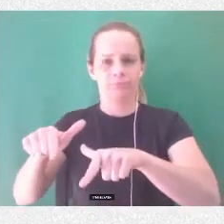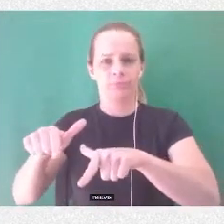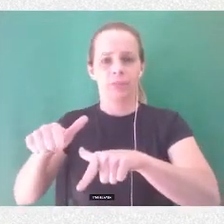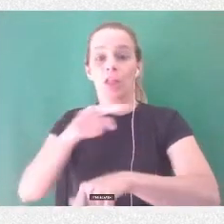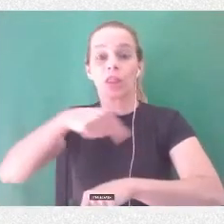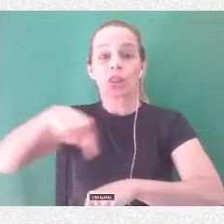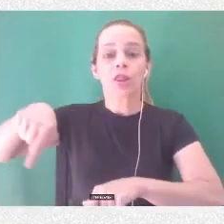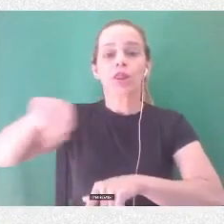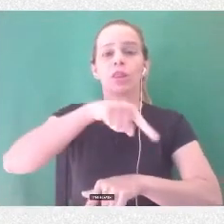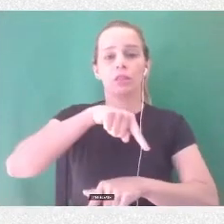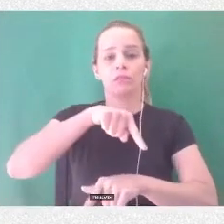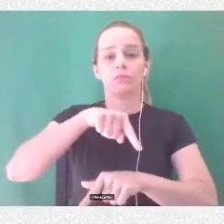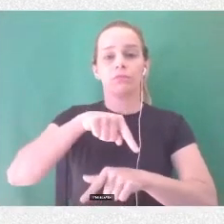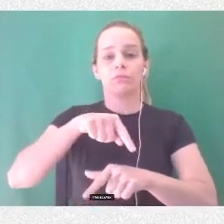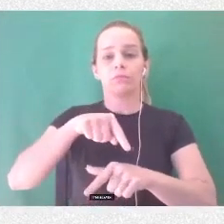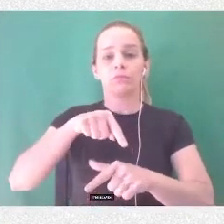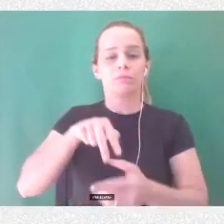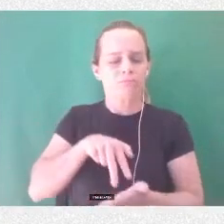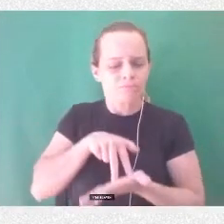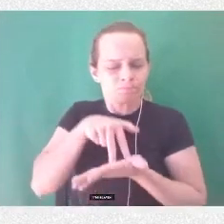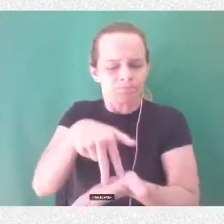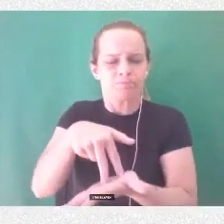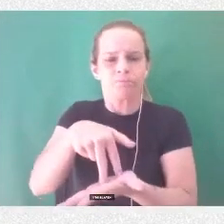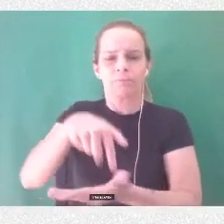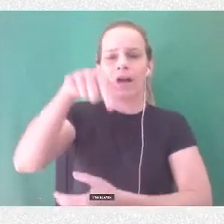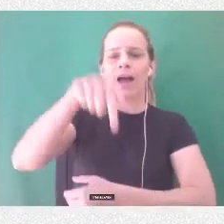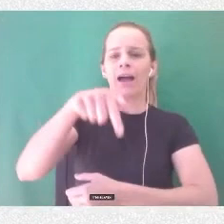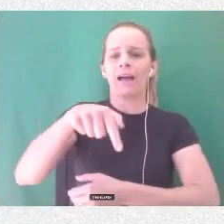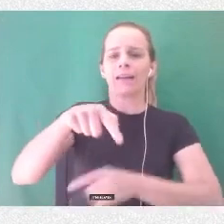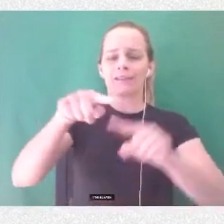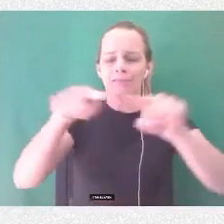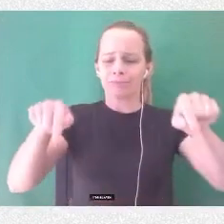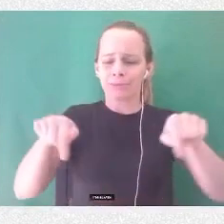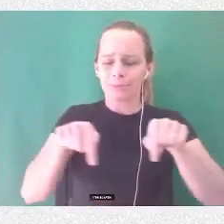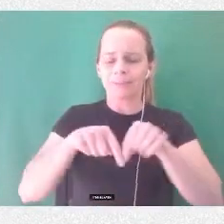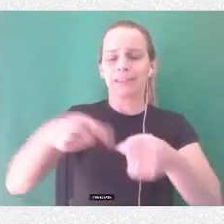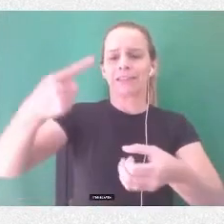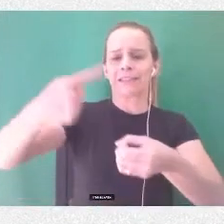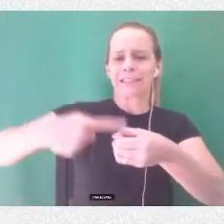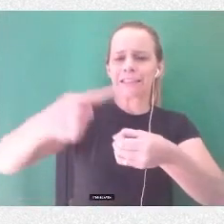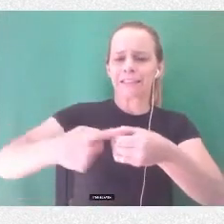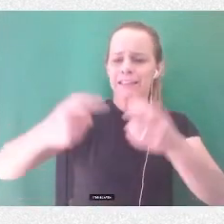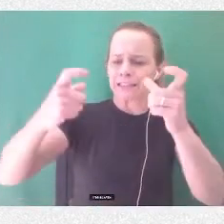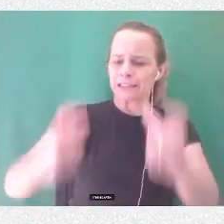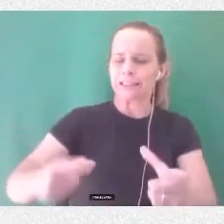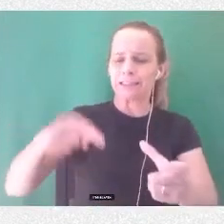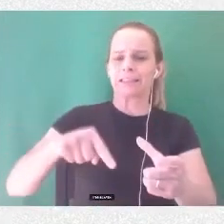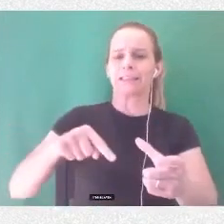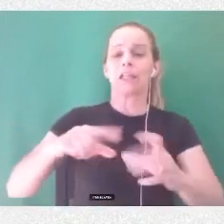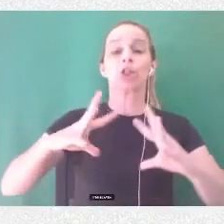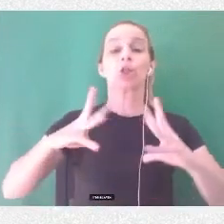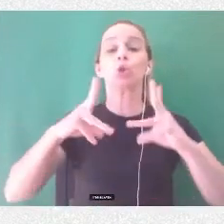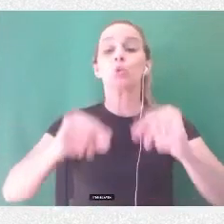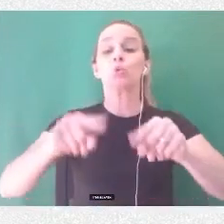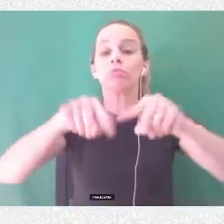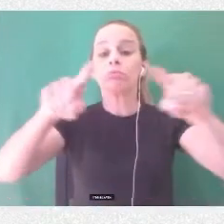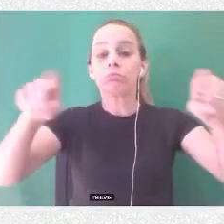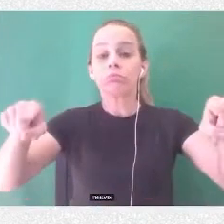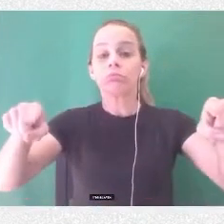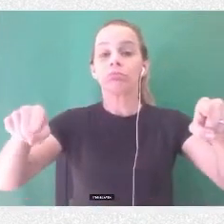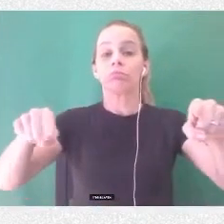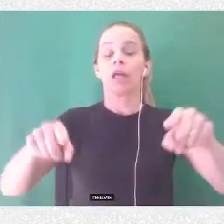à disposição o nosso território para que tudo o que a ciência, o que a universidade